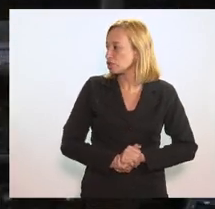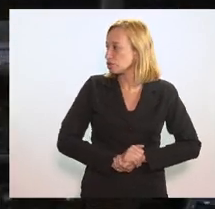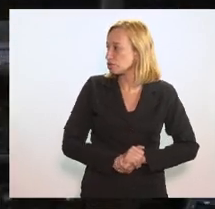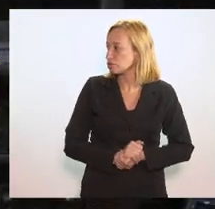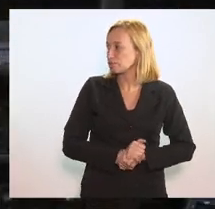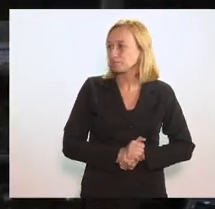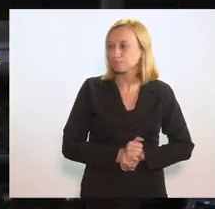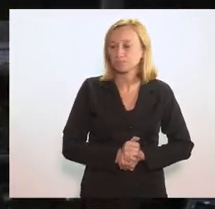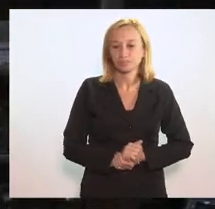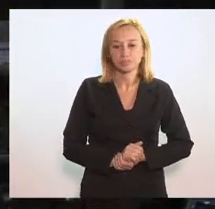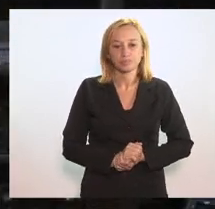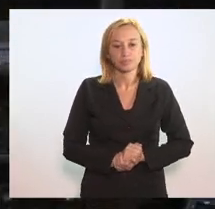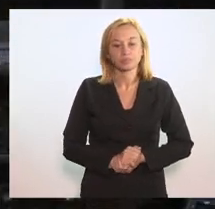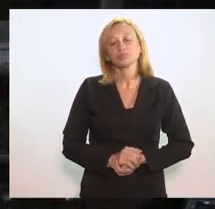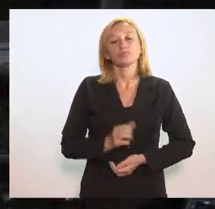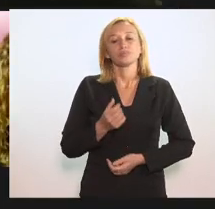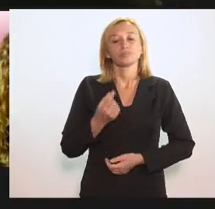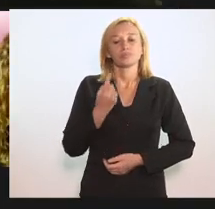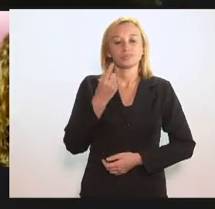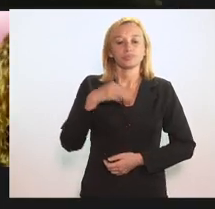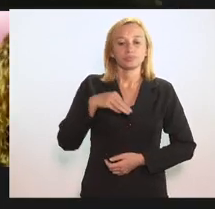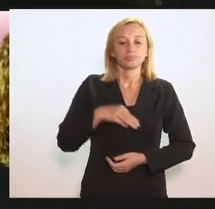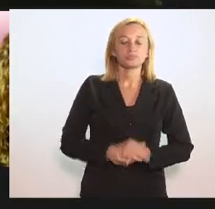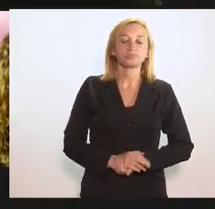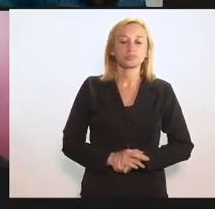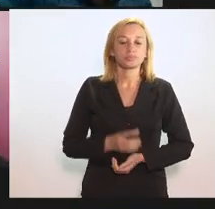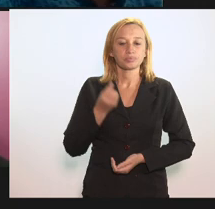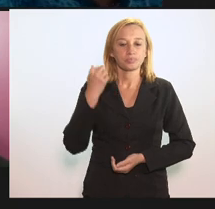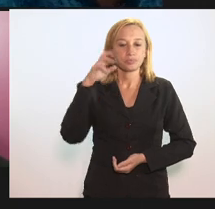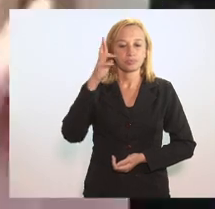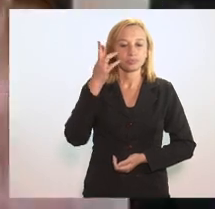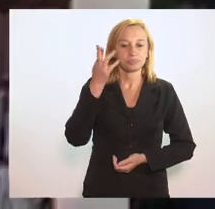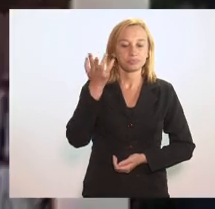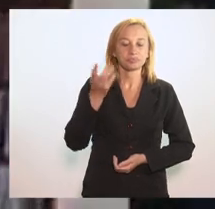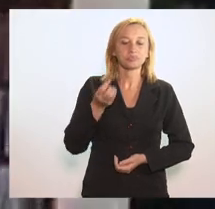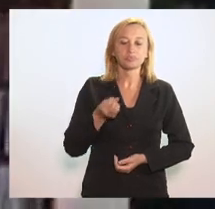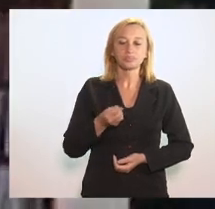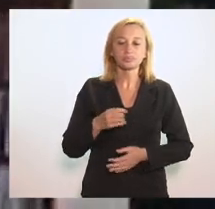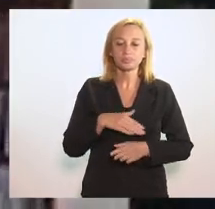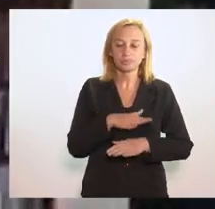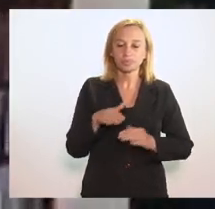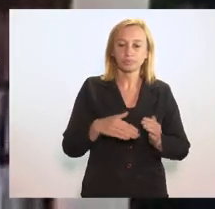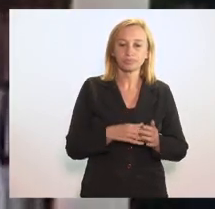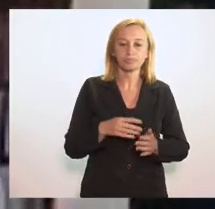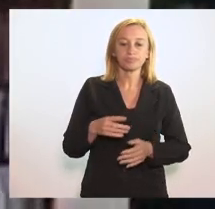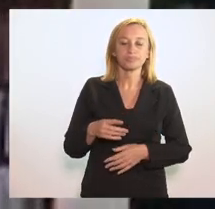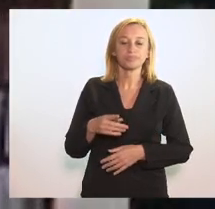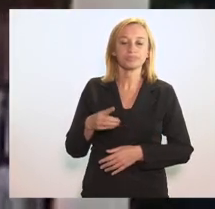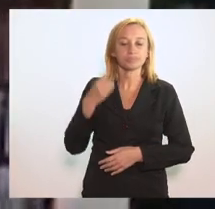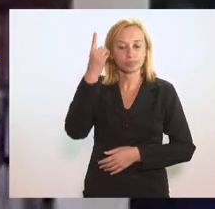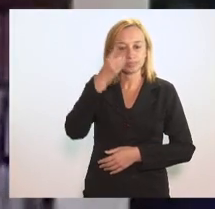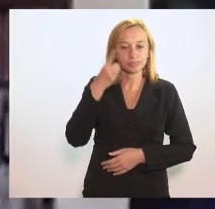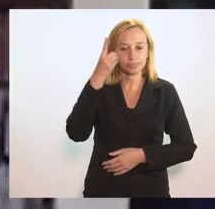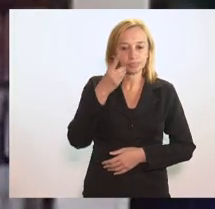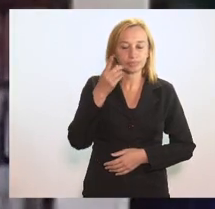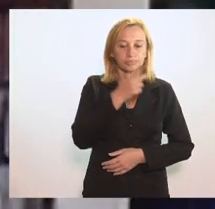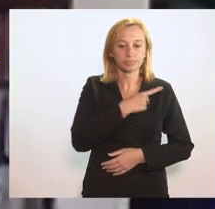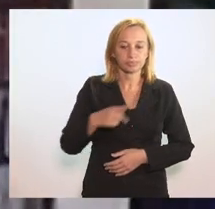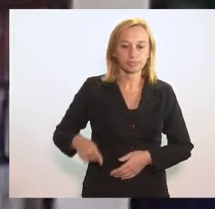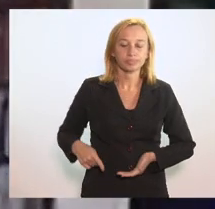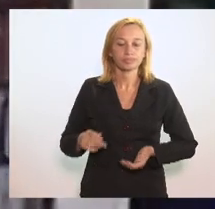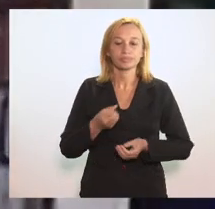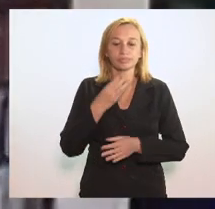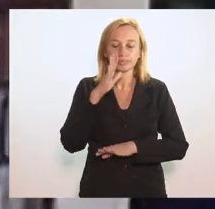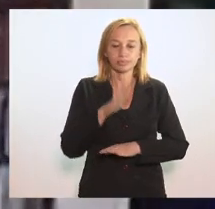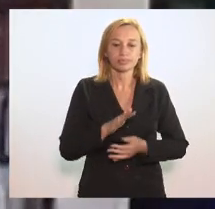Deputado Eliomar, um minuto. Pois não, senhor presidente, senhoras deputadas, senhores deputados presentes, eu queria